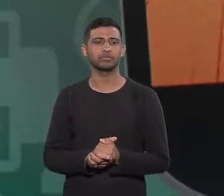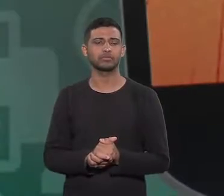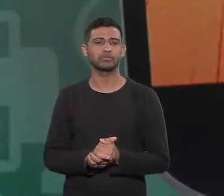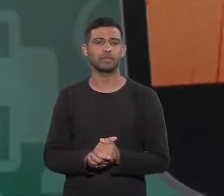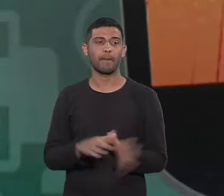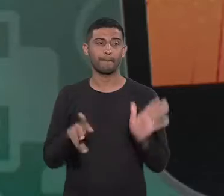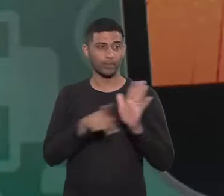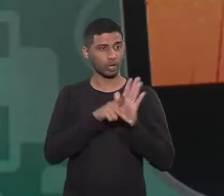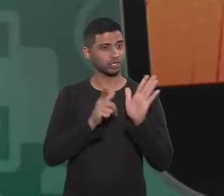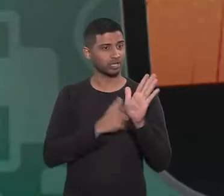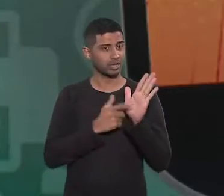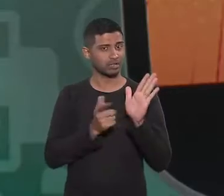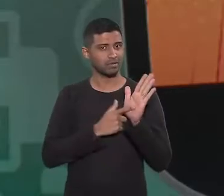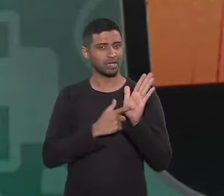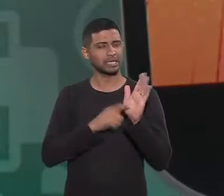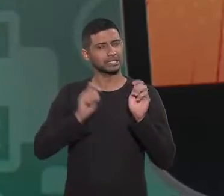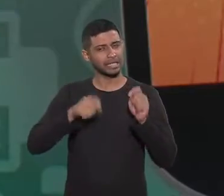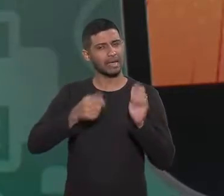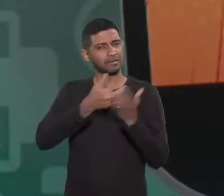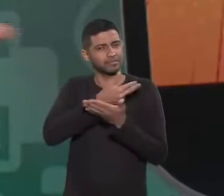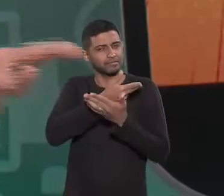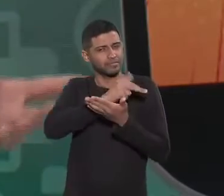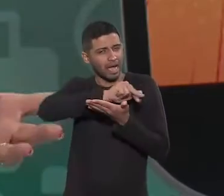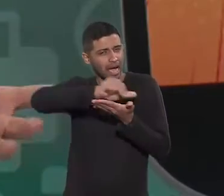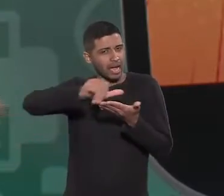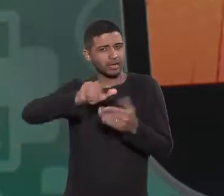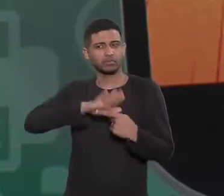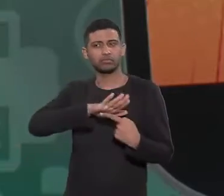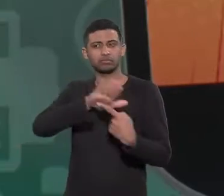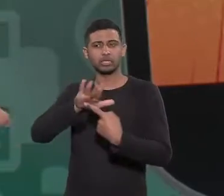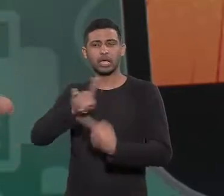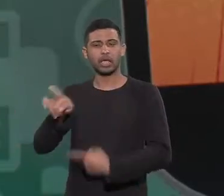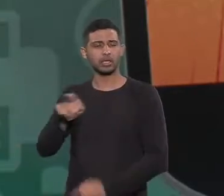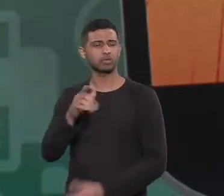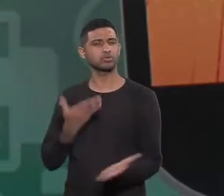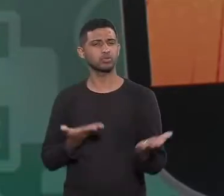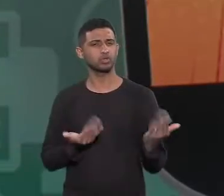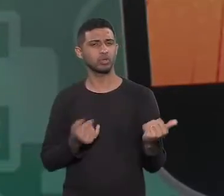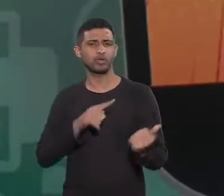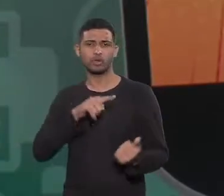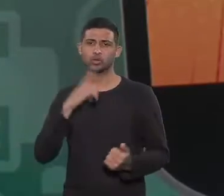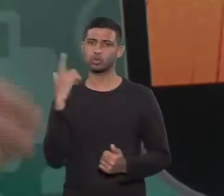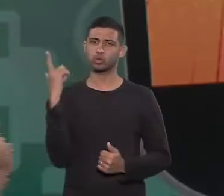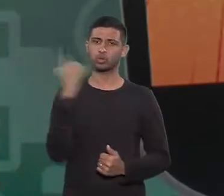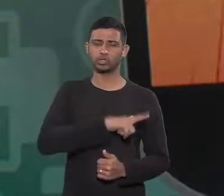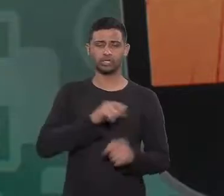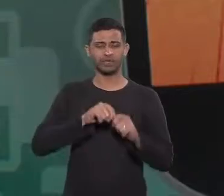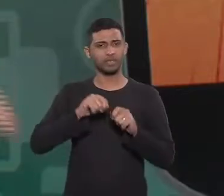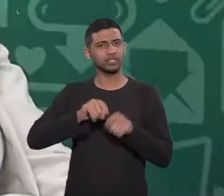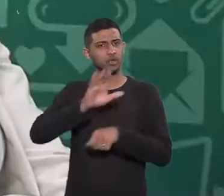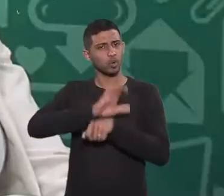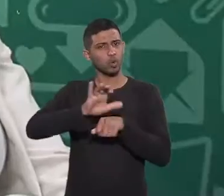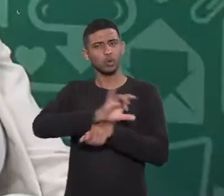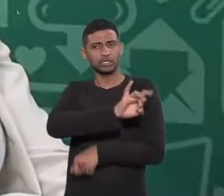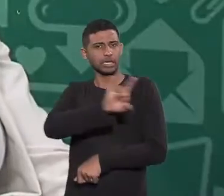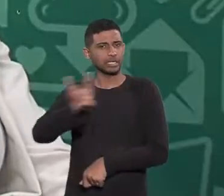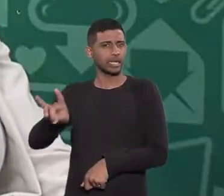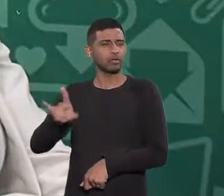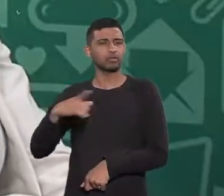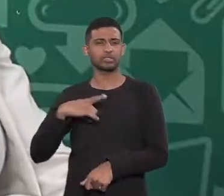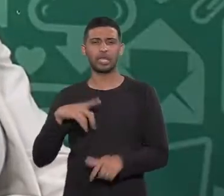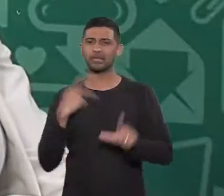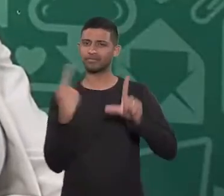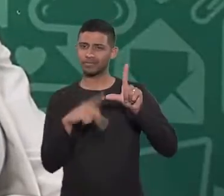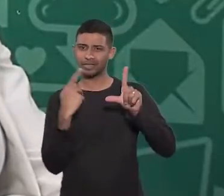que é mais uma forma de dar meios para esses jovens conseguirem fazer os seus cursos, que